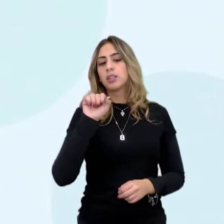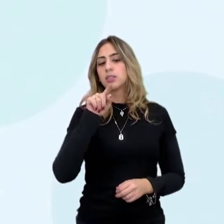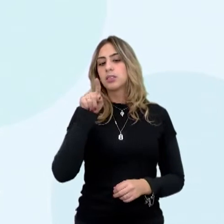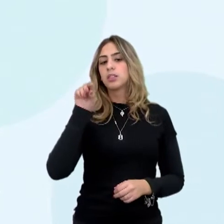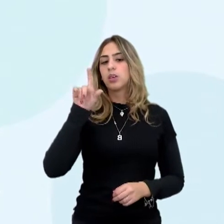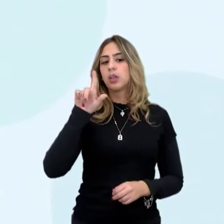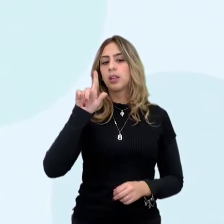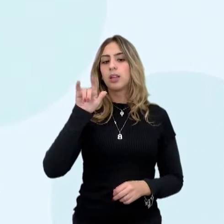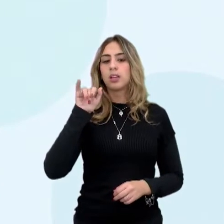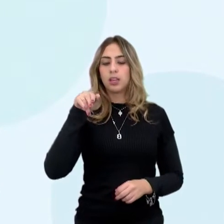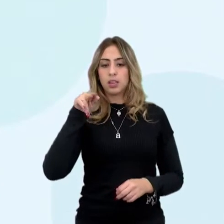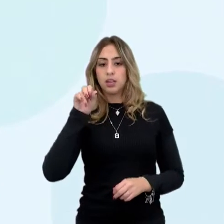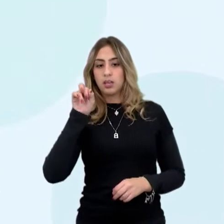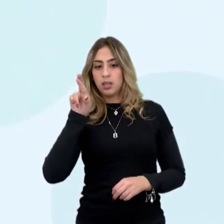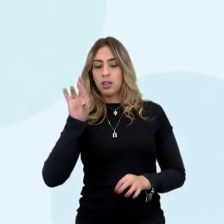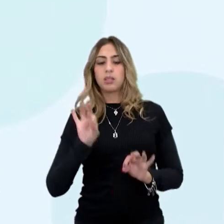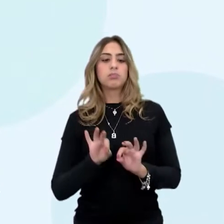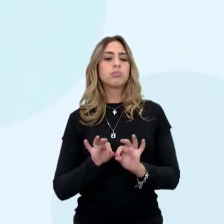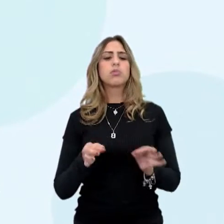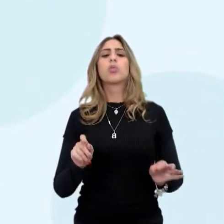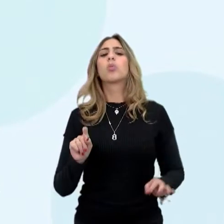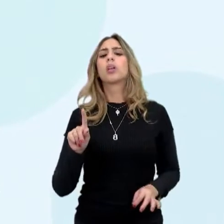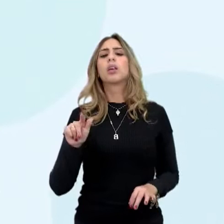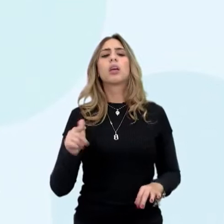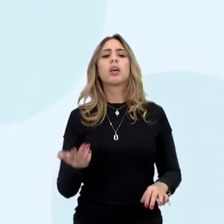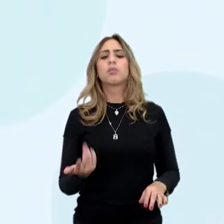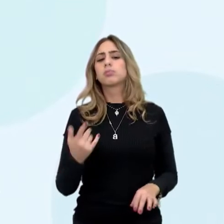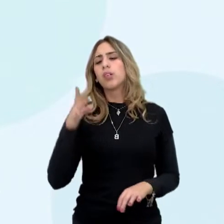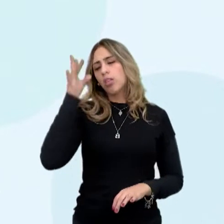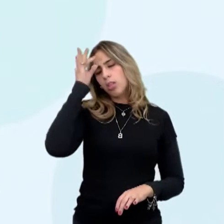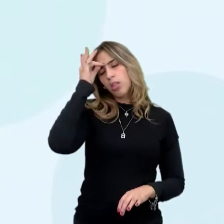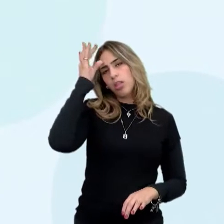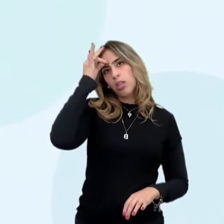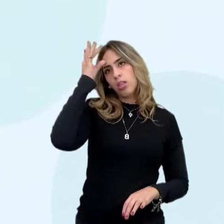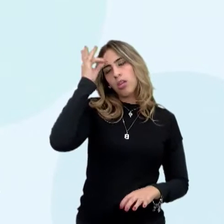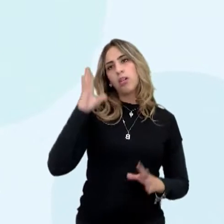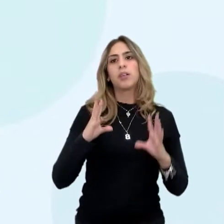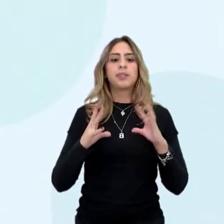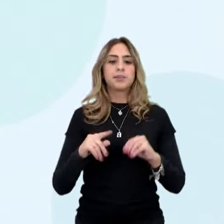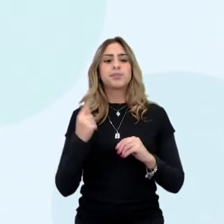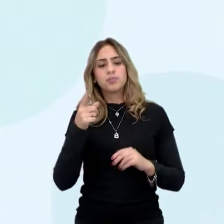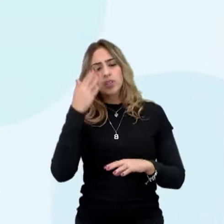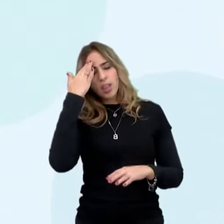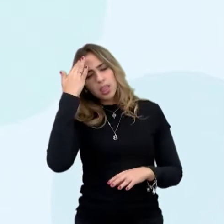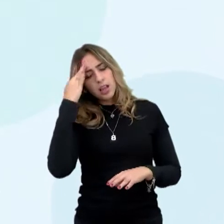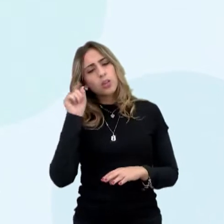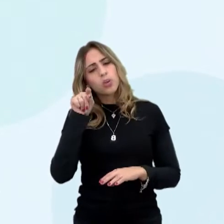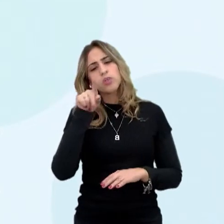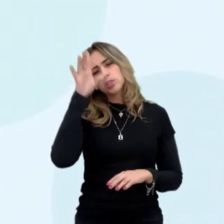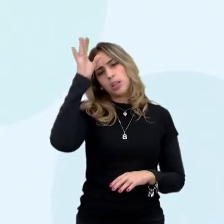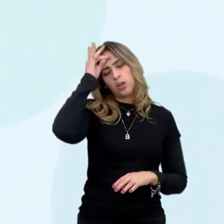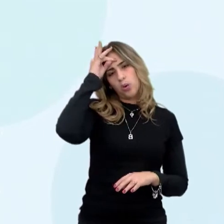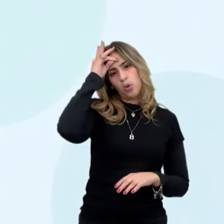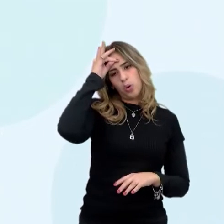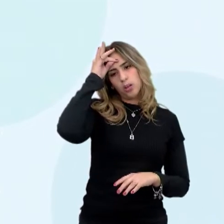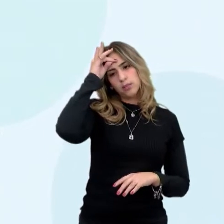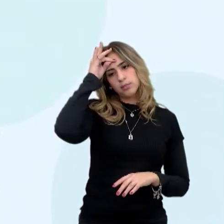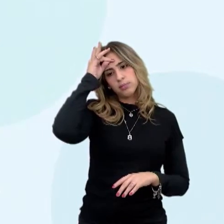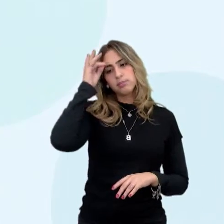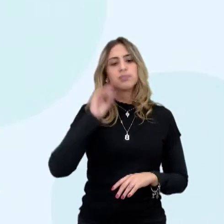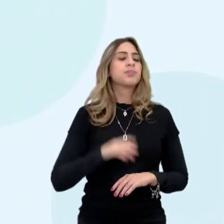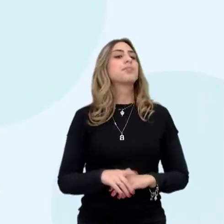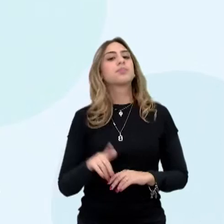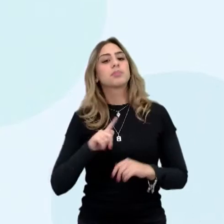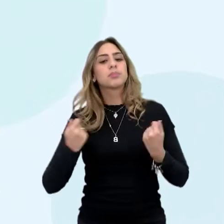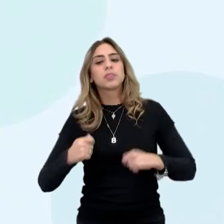Ok? Veja, você não precisa ficar decorando essa coisa toda. O mais interessante é que você entenda do que você decore. Tá? Mas a gente precisa